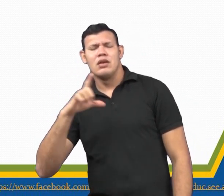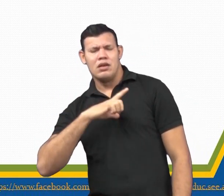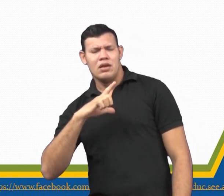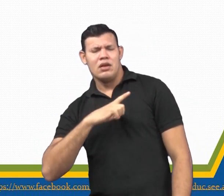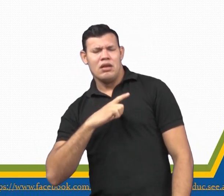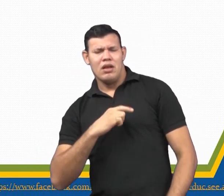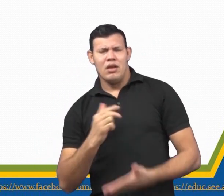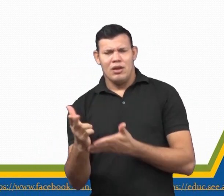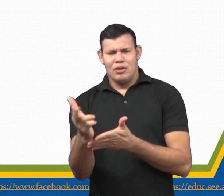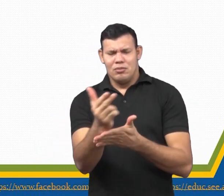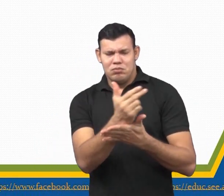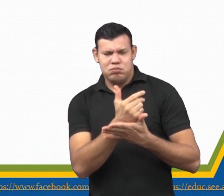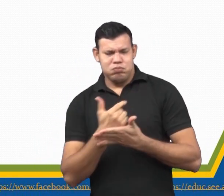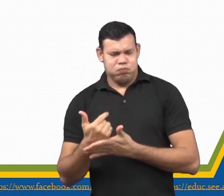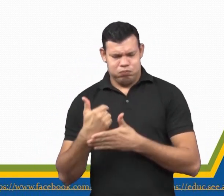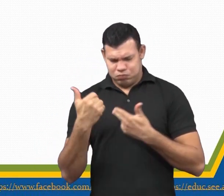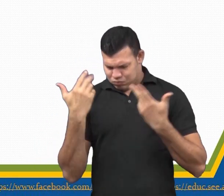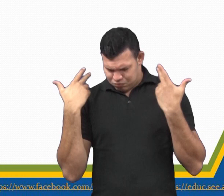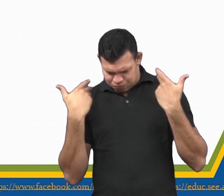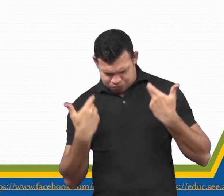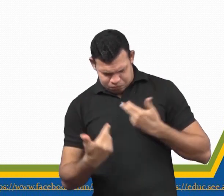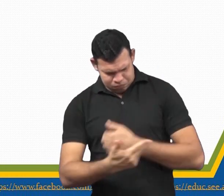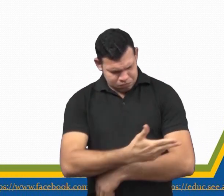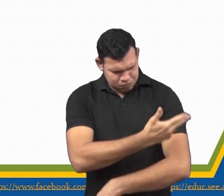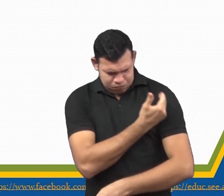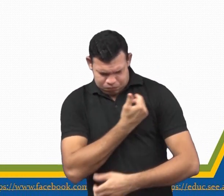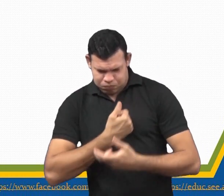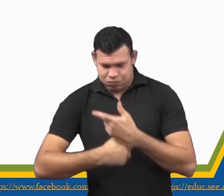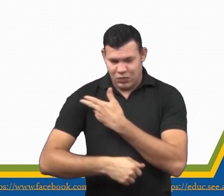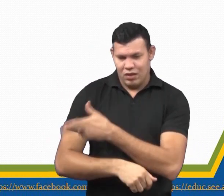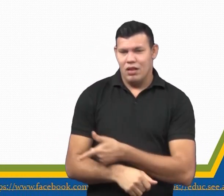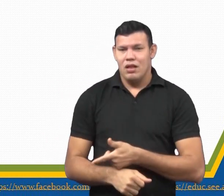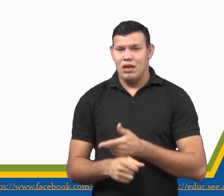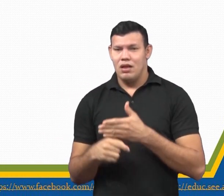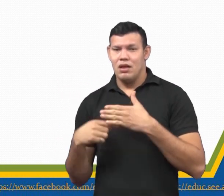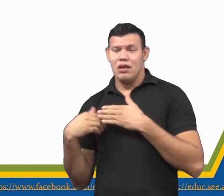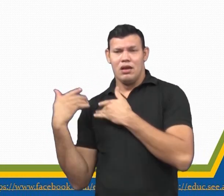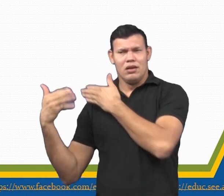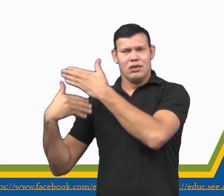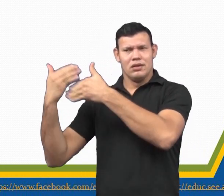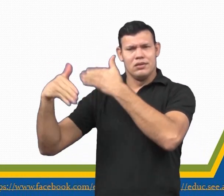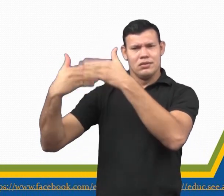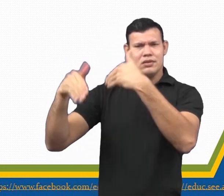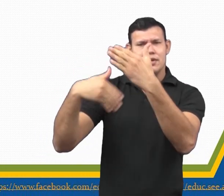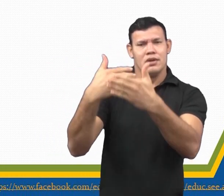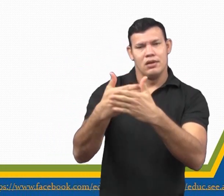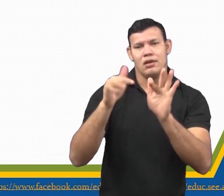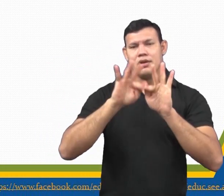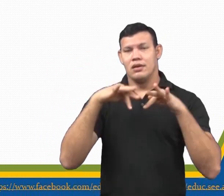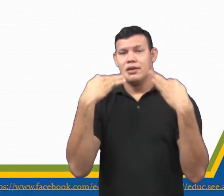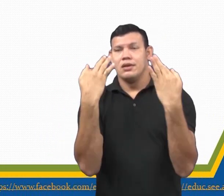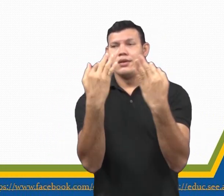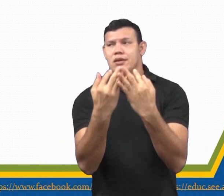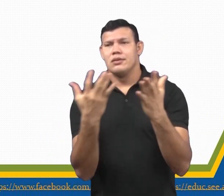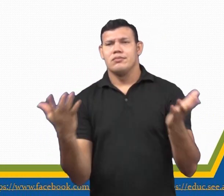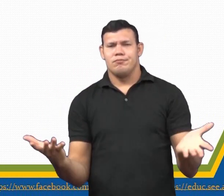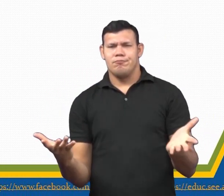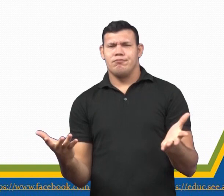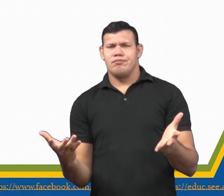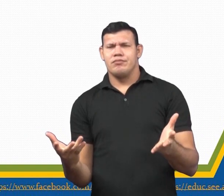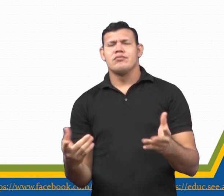Essas tatuagens revelam traços históricos e feitos de sua família. Em algumas